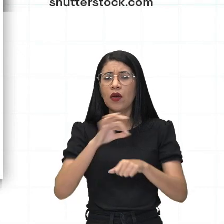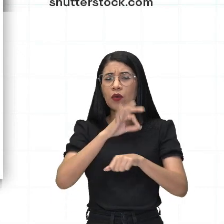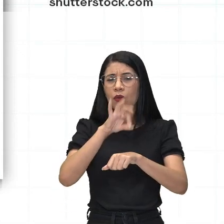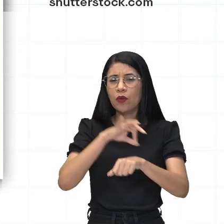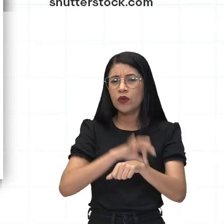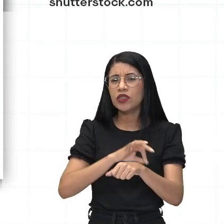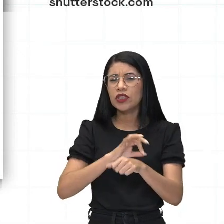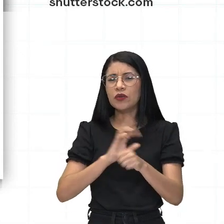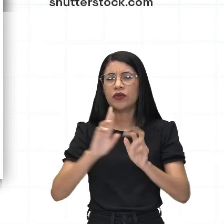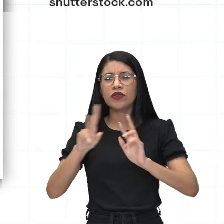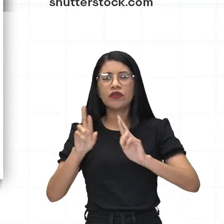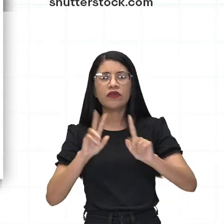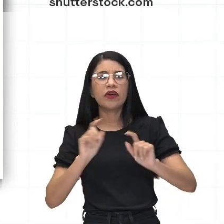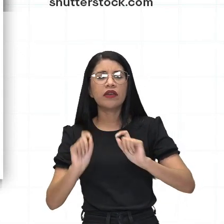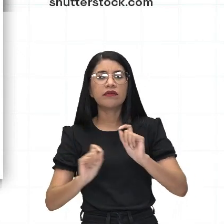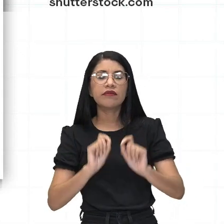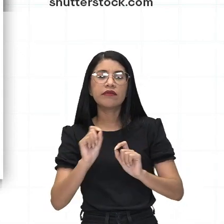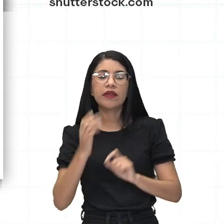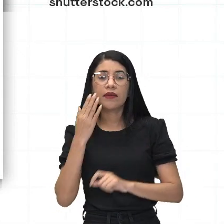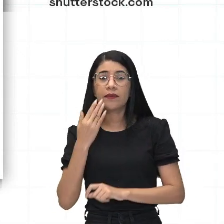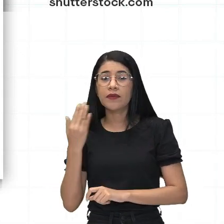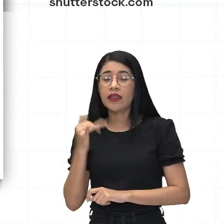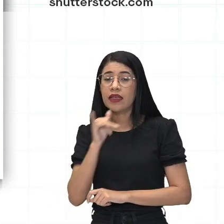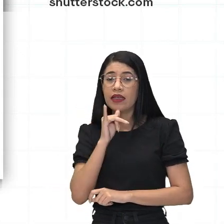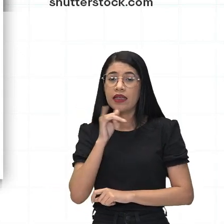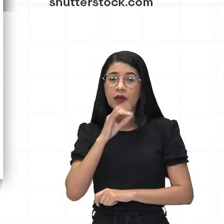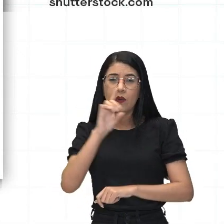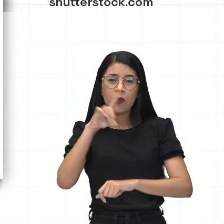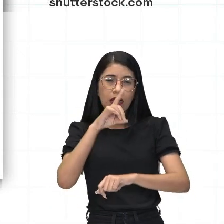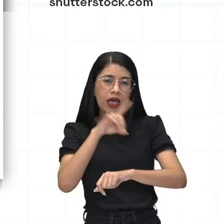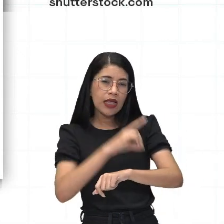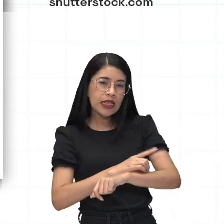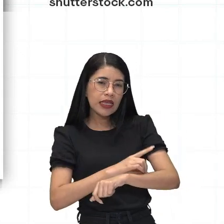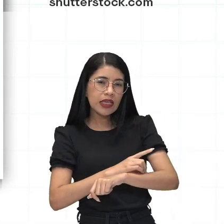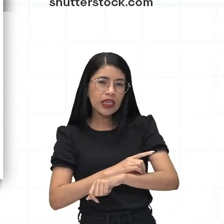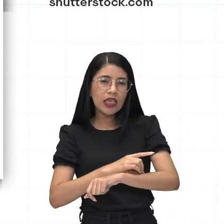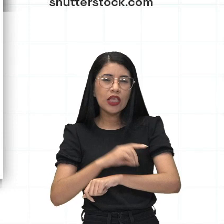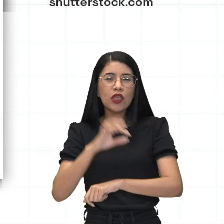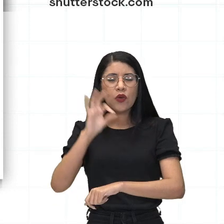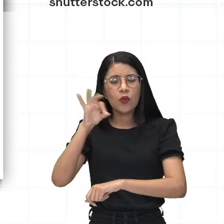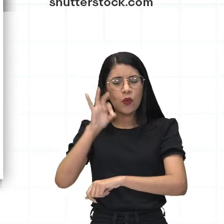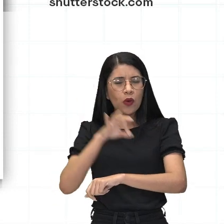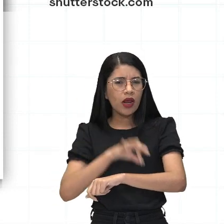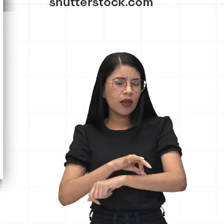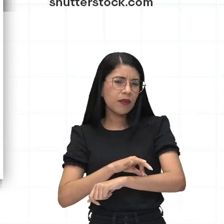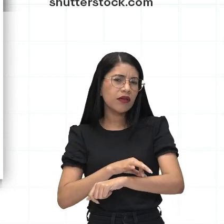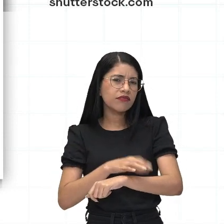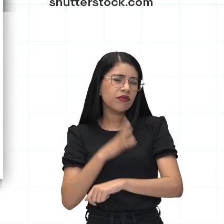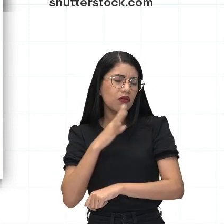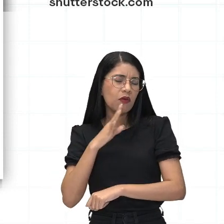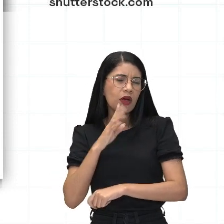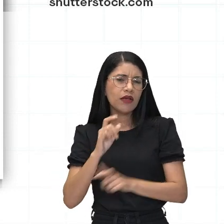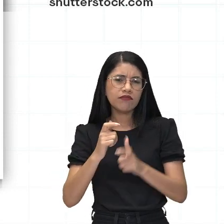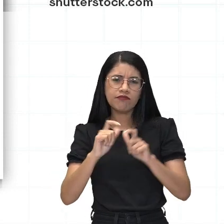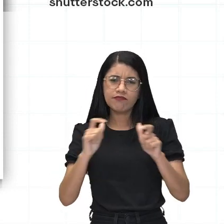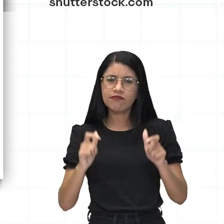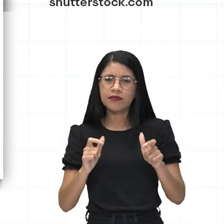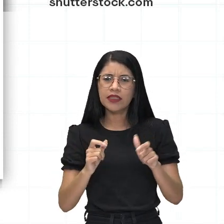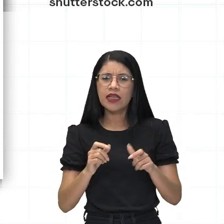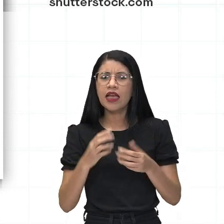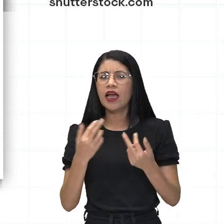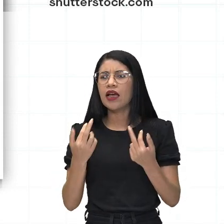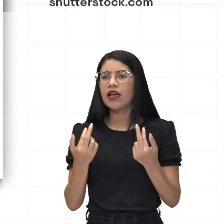mosquitos. Aí, ó, o mosquito da dengue e o carapanã, que é muito conhecido por nós, né? A gente sabe qual